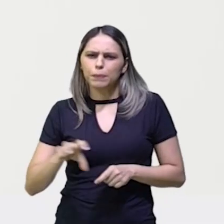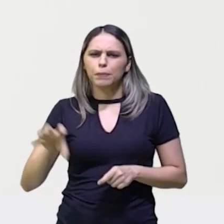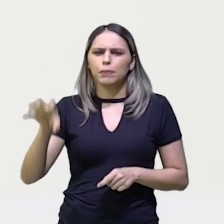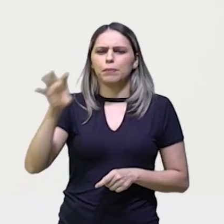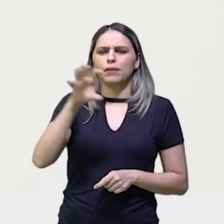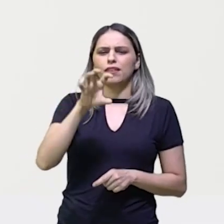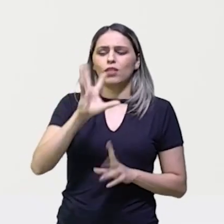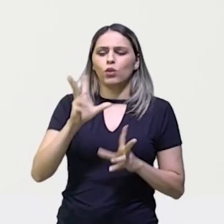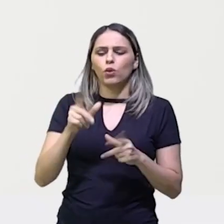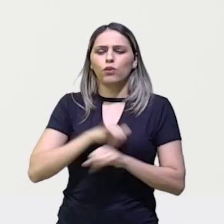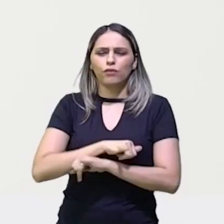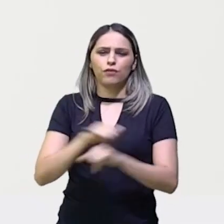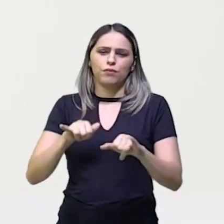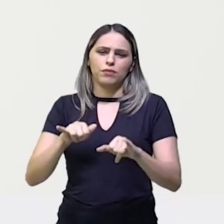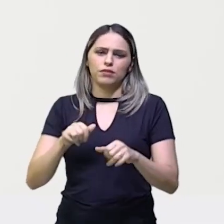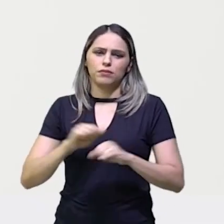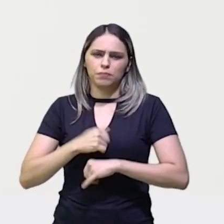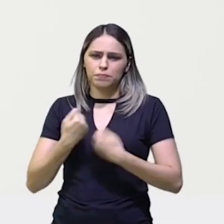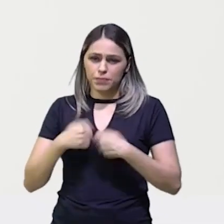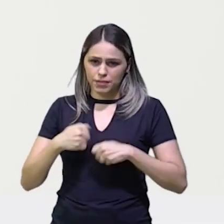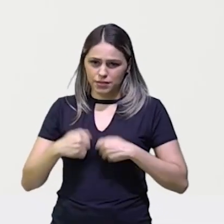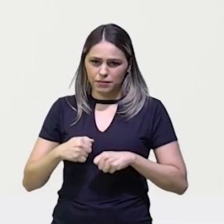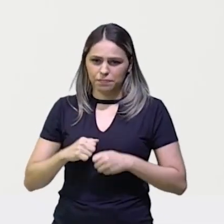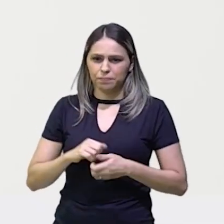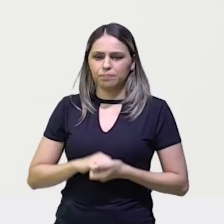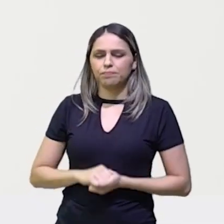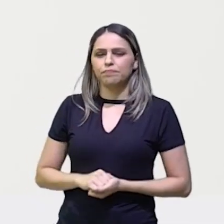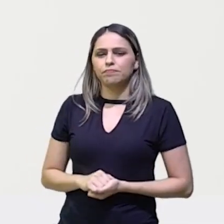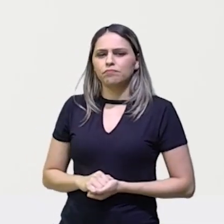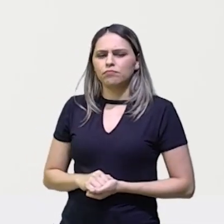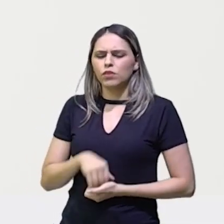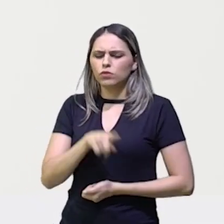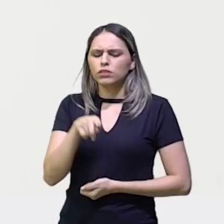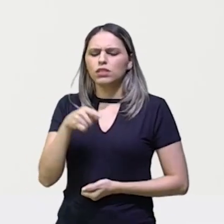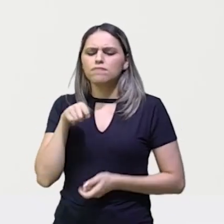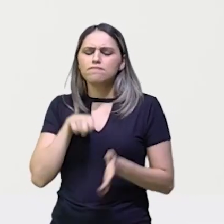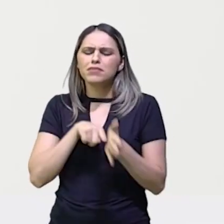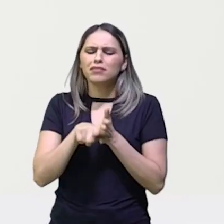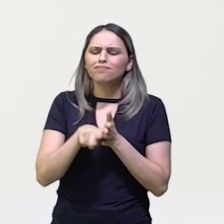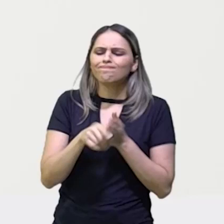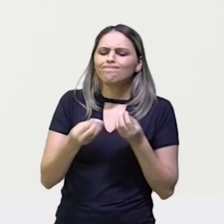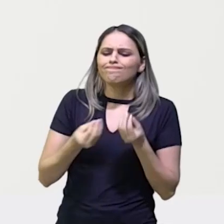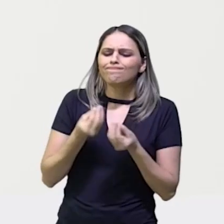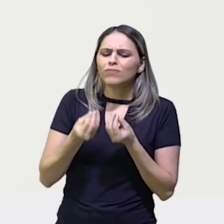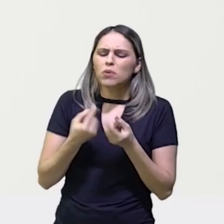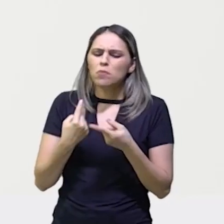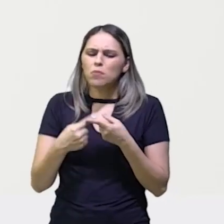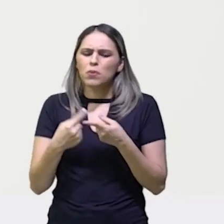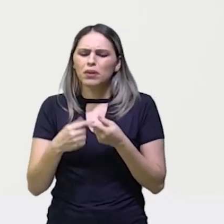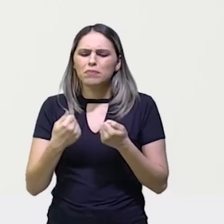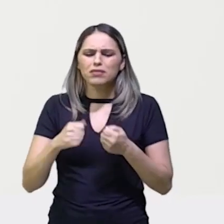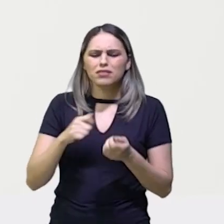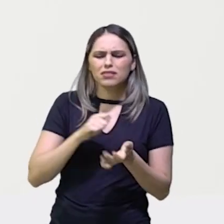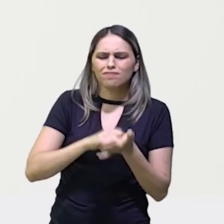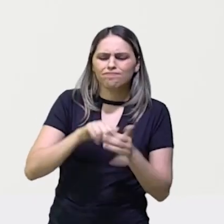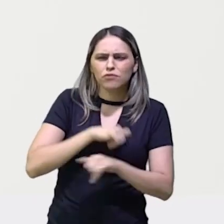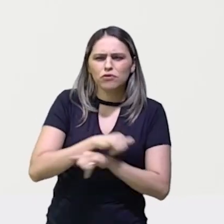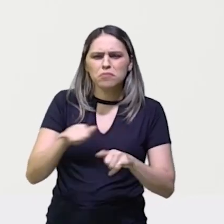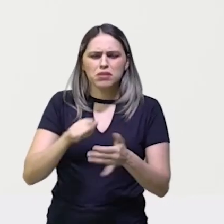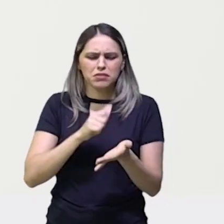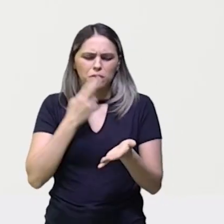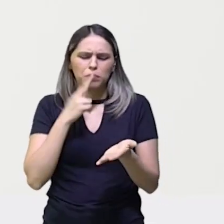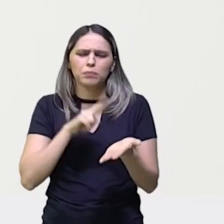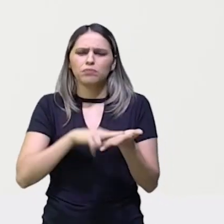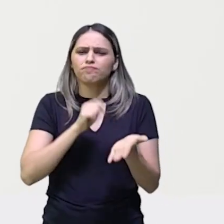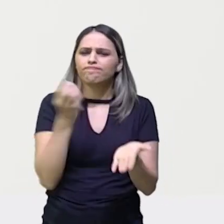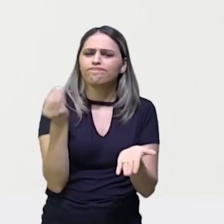estado e o CEP. Crianças, vocês devem estar se perguntando o porquê que eu tenho que colocar essas coisas numa carta.